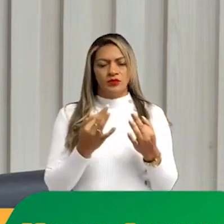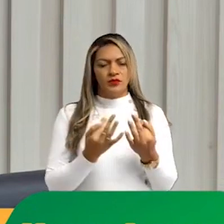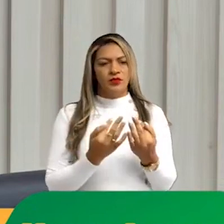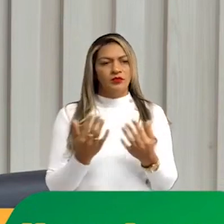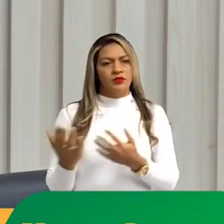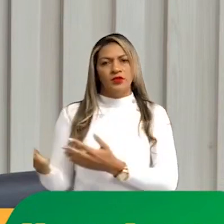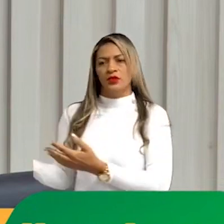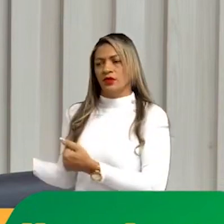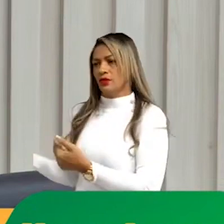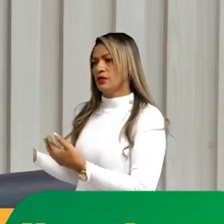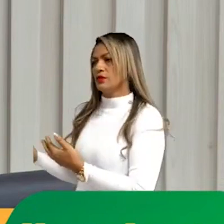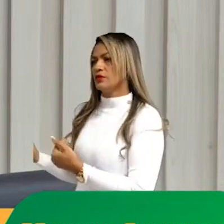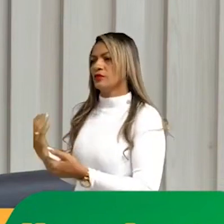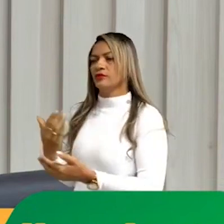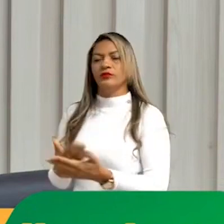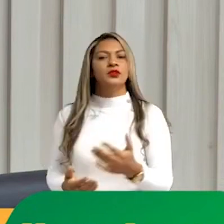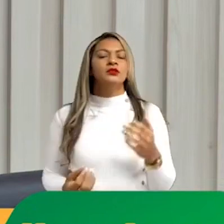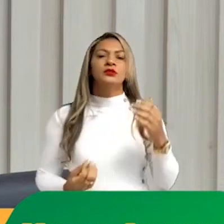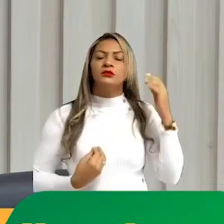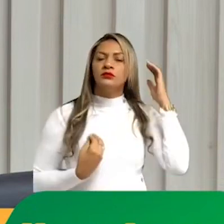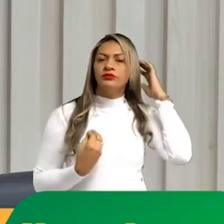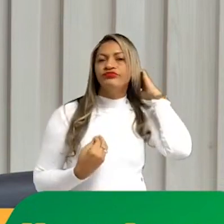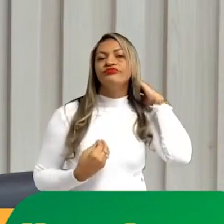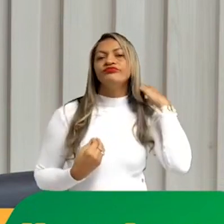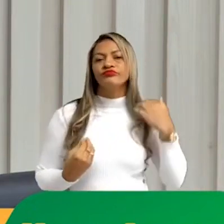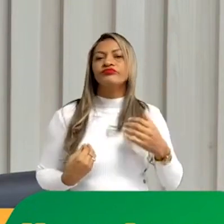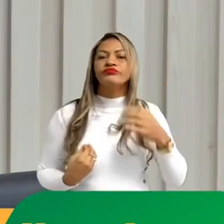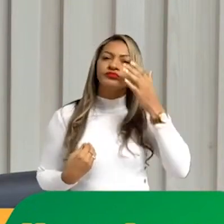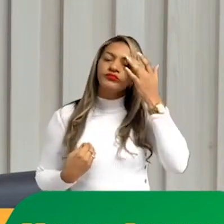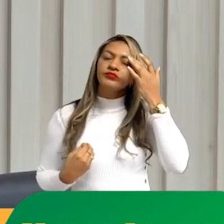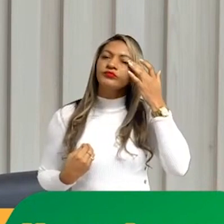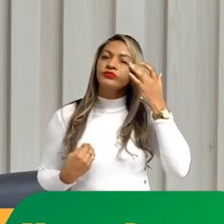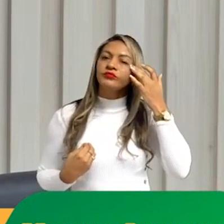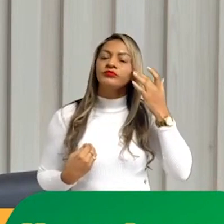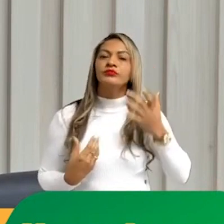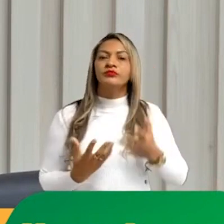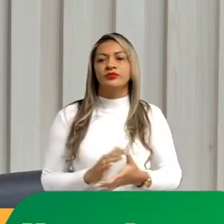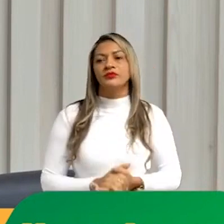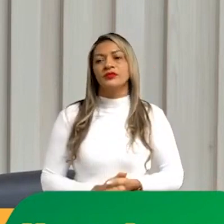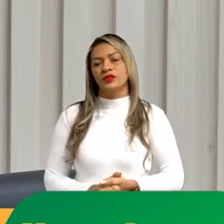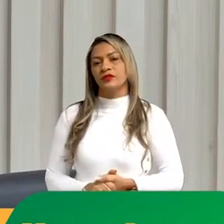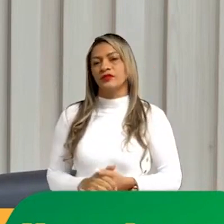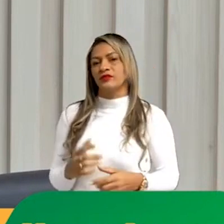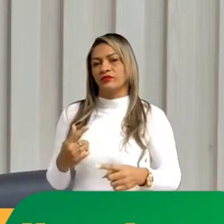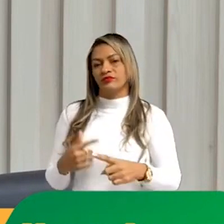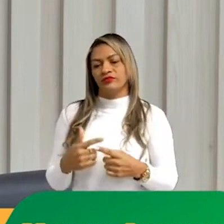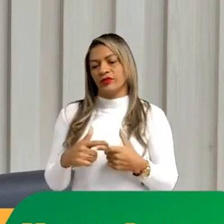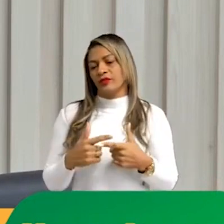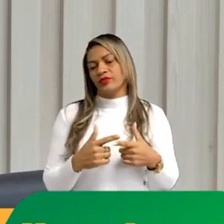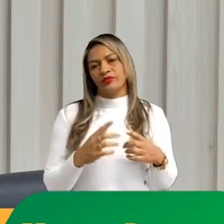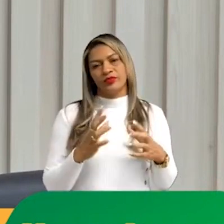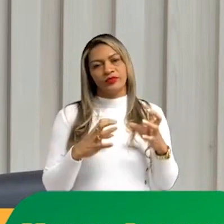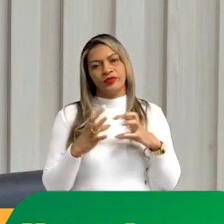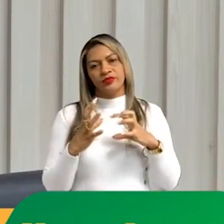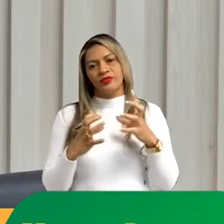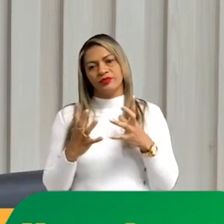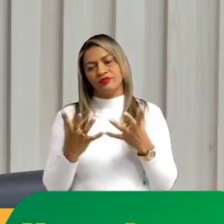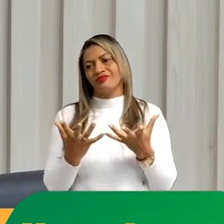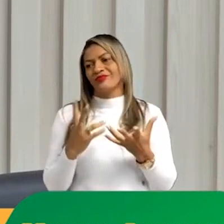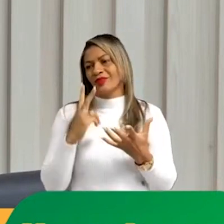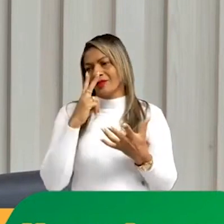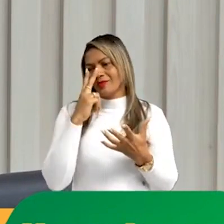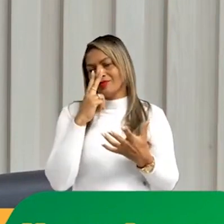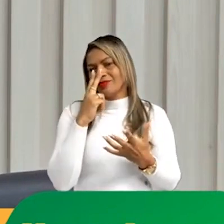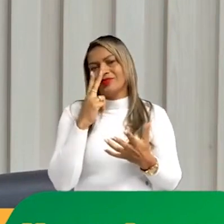é focado para aquelas pessoas físicas, pessoas jurídicas, empresas, que ajudem